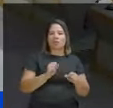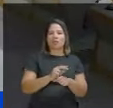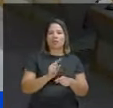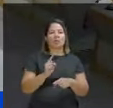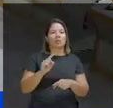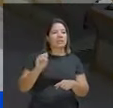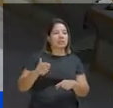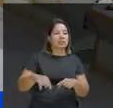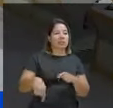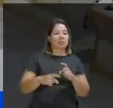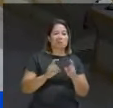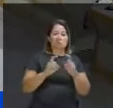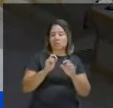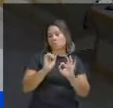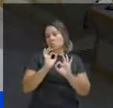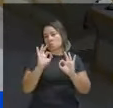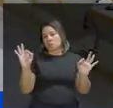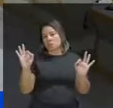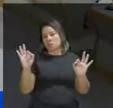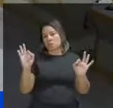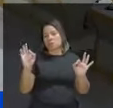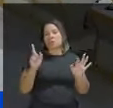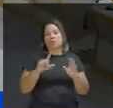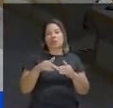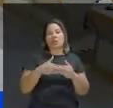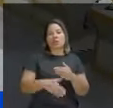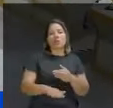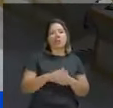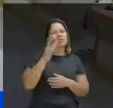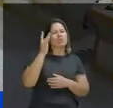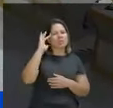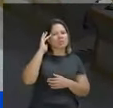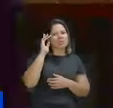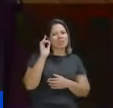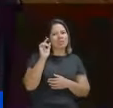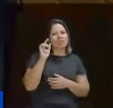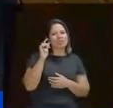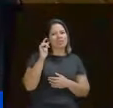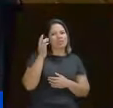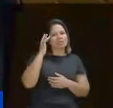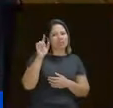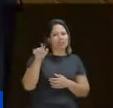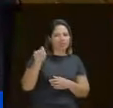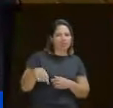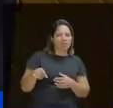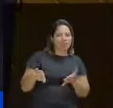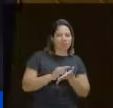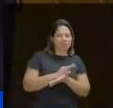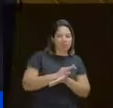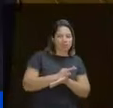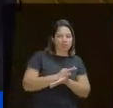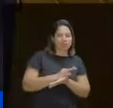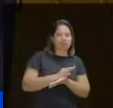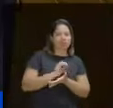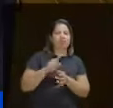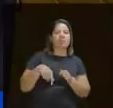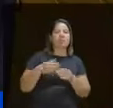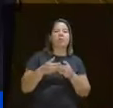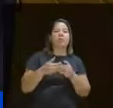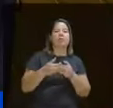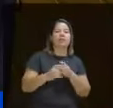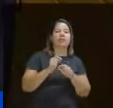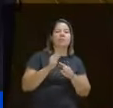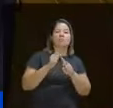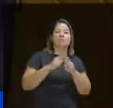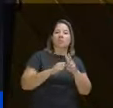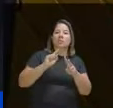não. Por exemplo, eu não sei se o caso da doutora Paola foi esse, que ela tomou posse e aí a primeira sessão dela foi 2